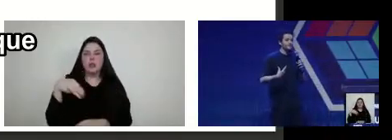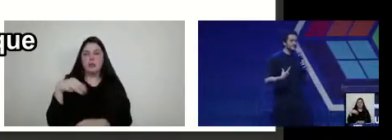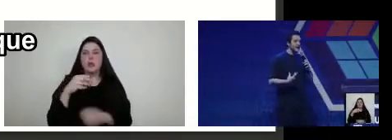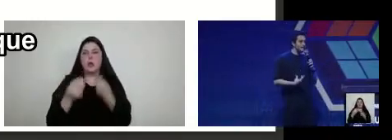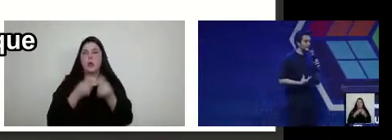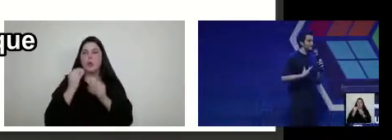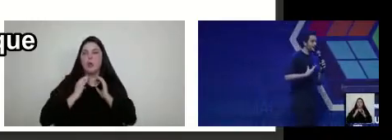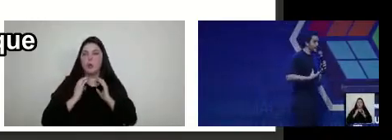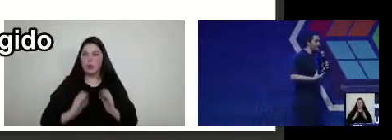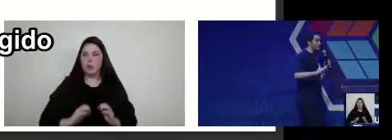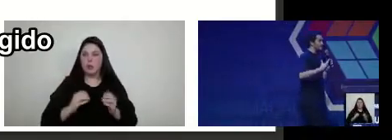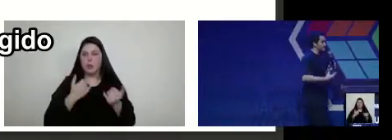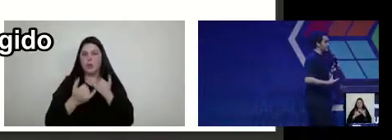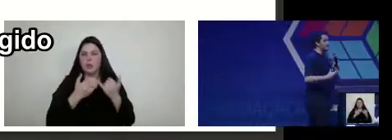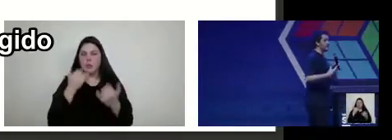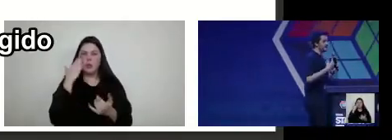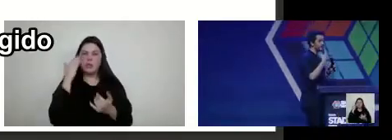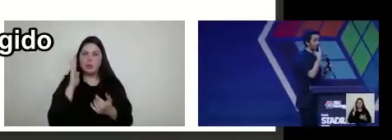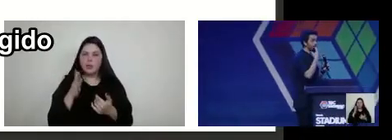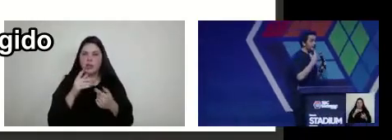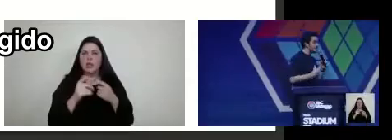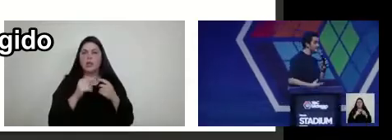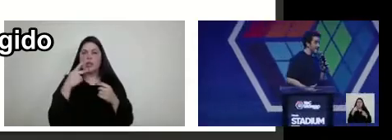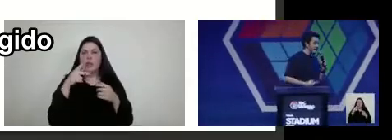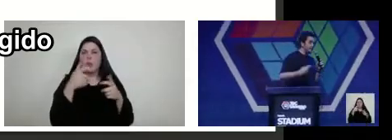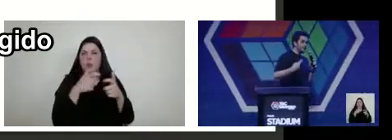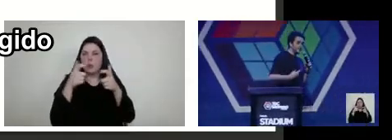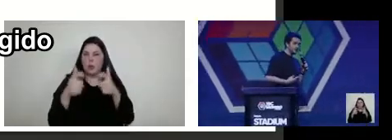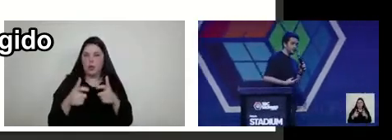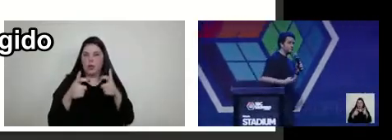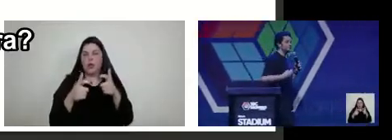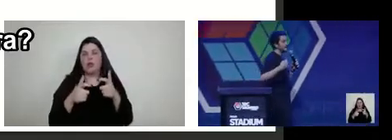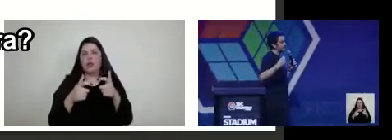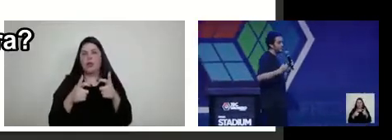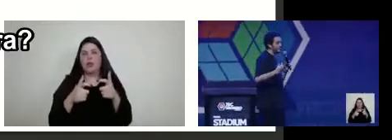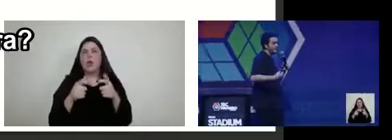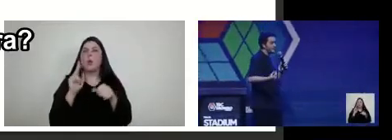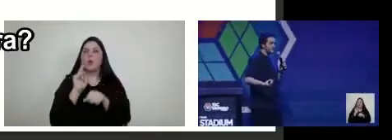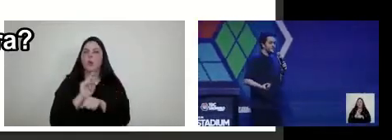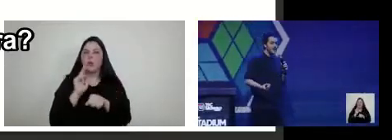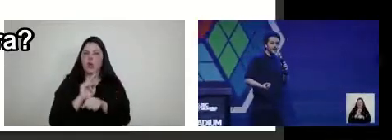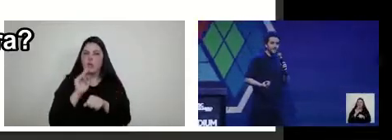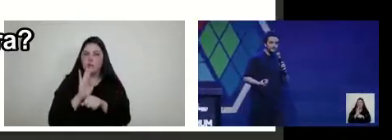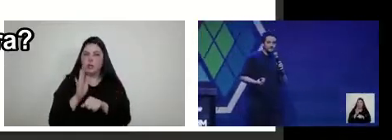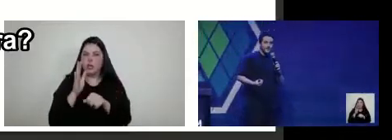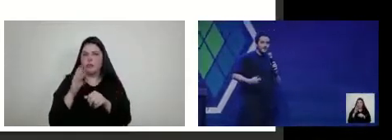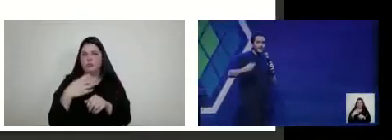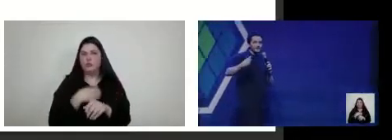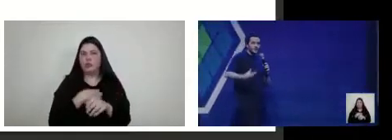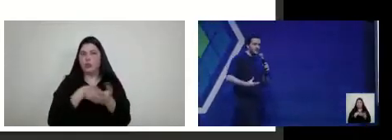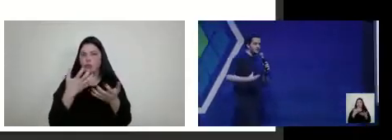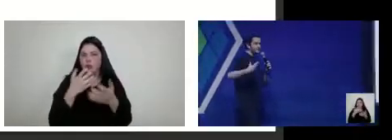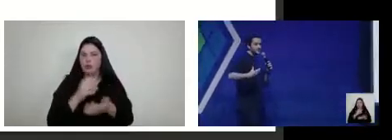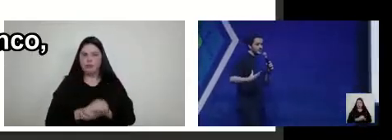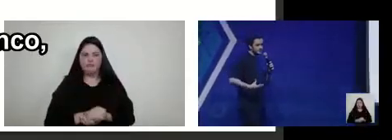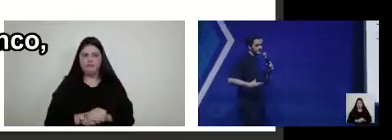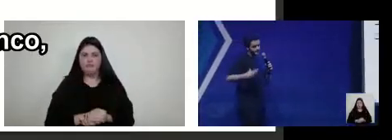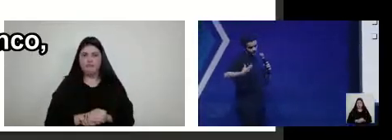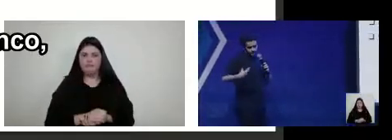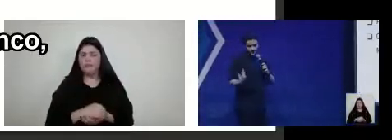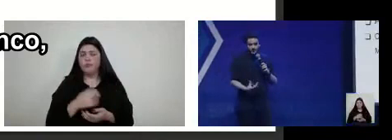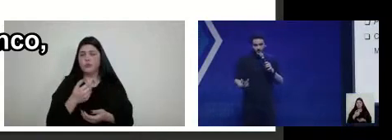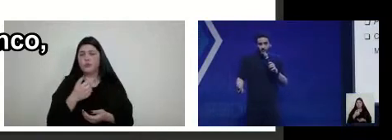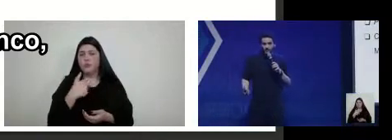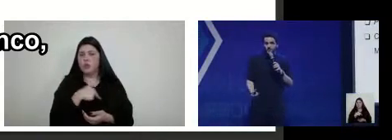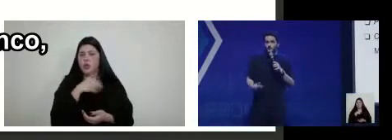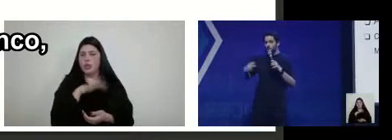como você sabe que o seu ambiente está protegido da forma que você espera? Para nós, de ramos,